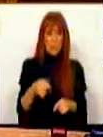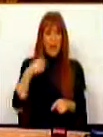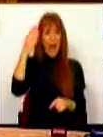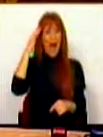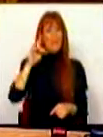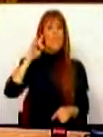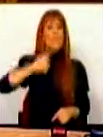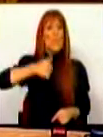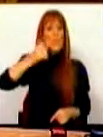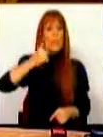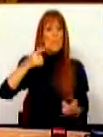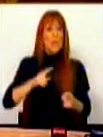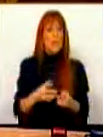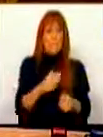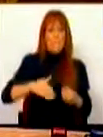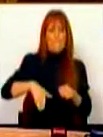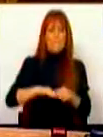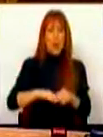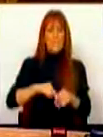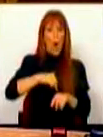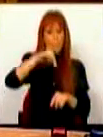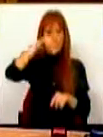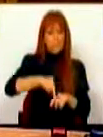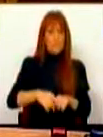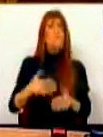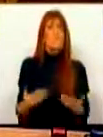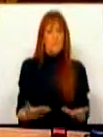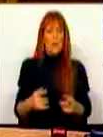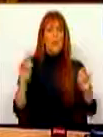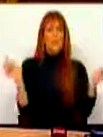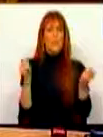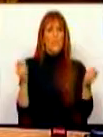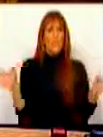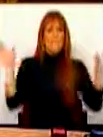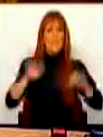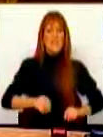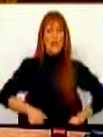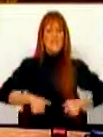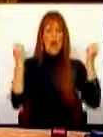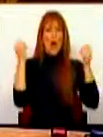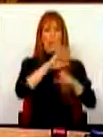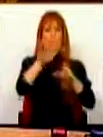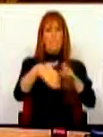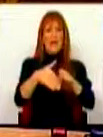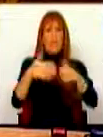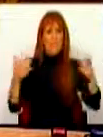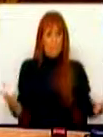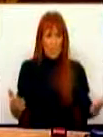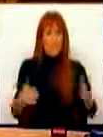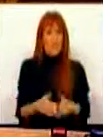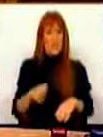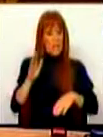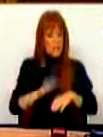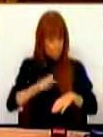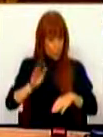considera fundamental dar um passo de imediato no sentido de promover mais e melhor participação. E